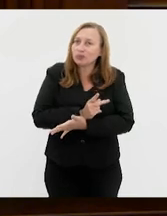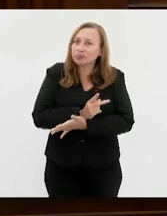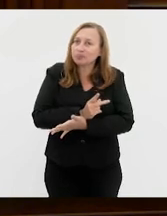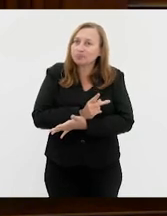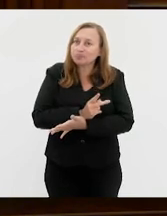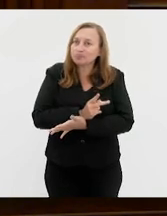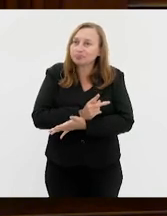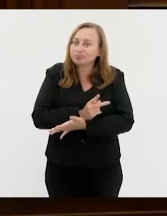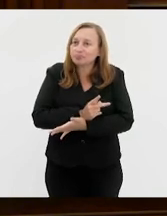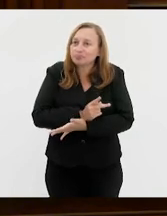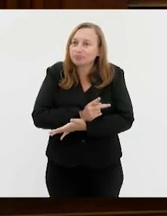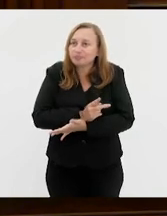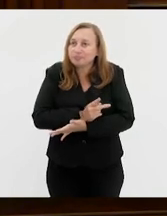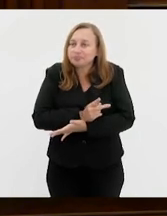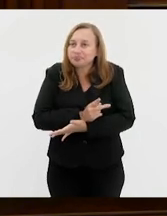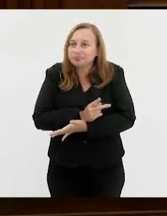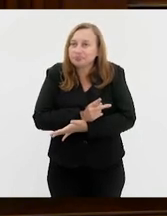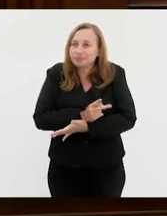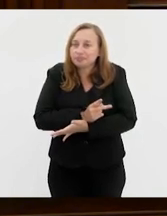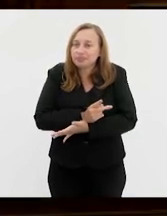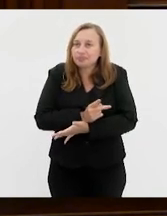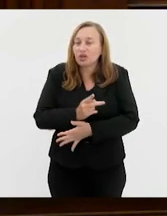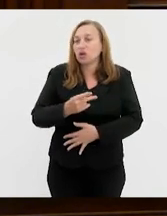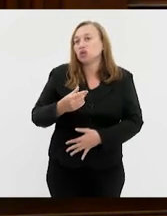do moleque que veio de filho de lavadeira,